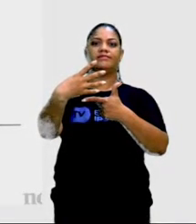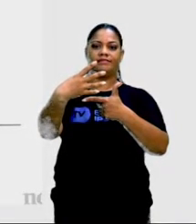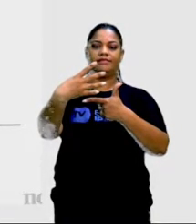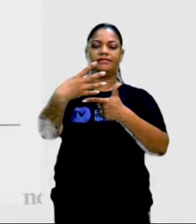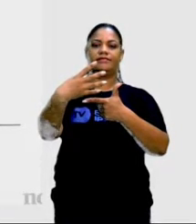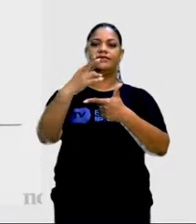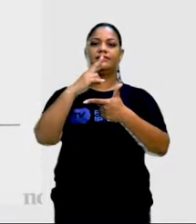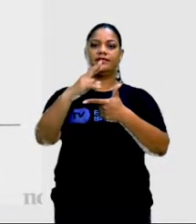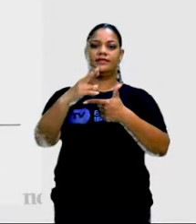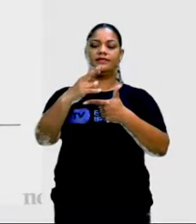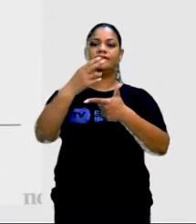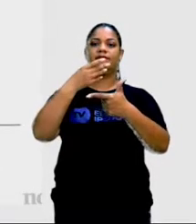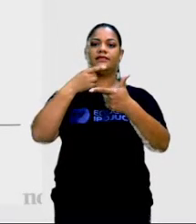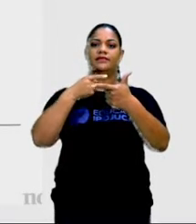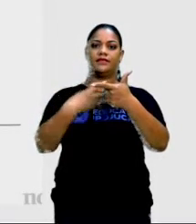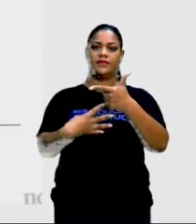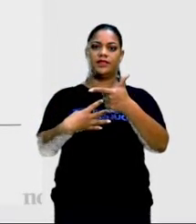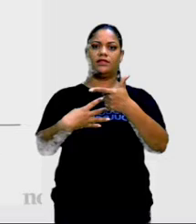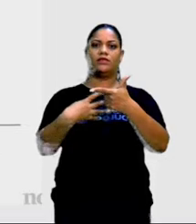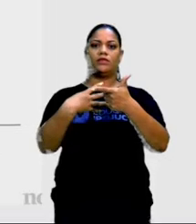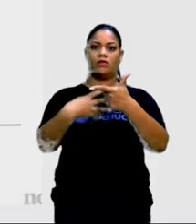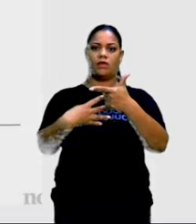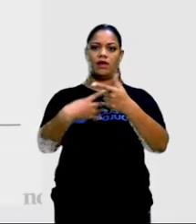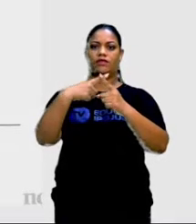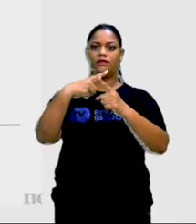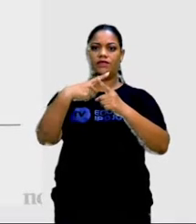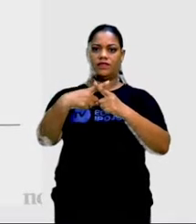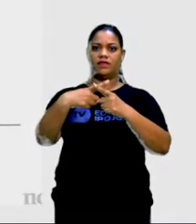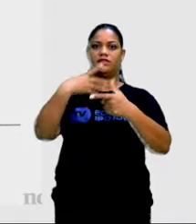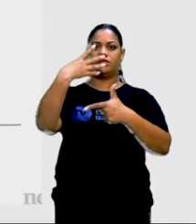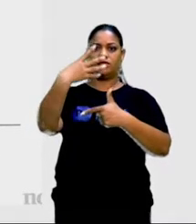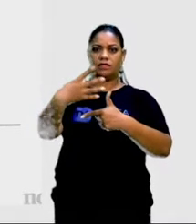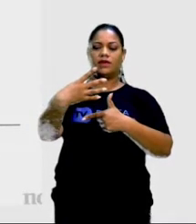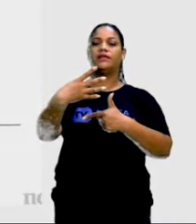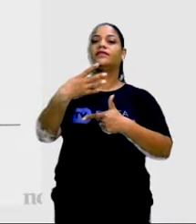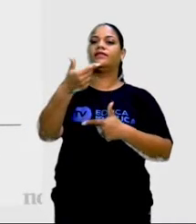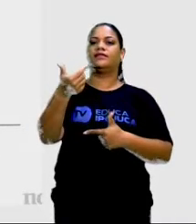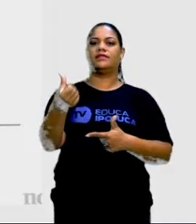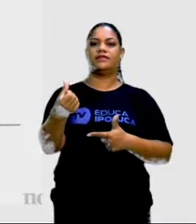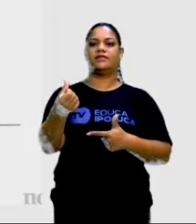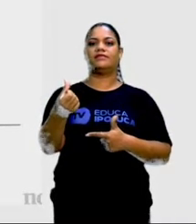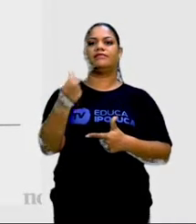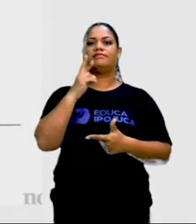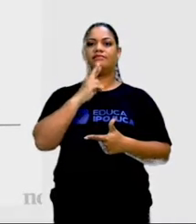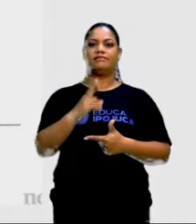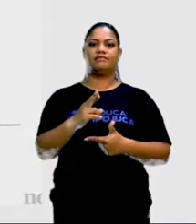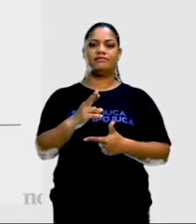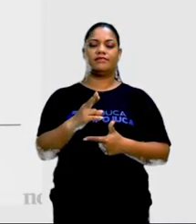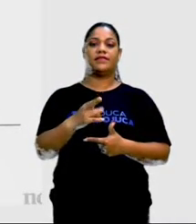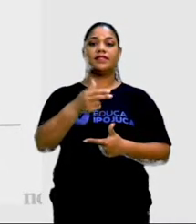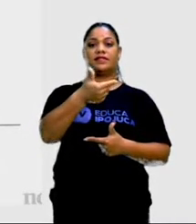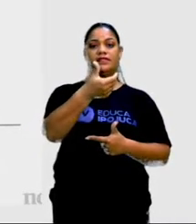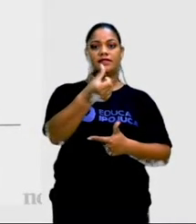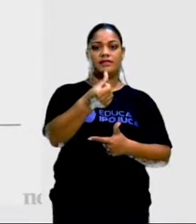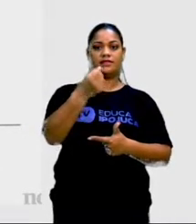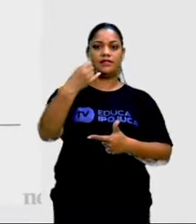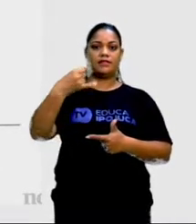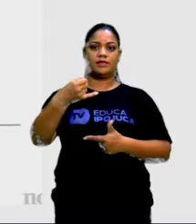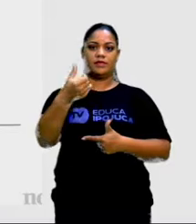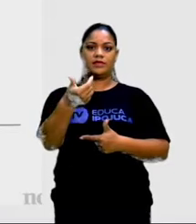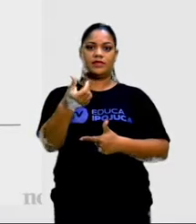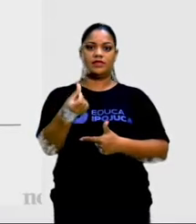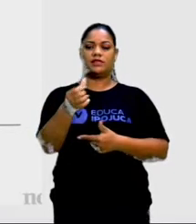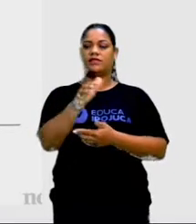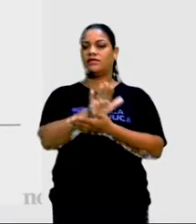maneira. 16 dividido para 4 é 4. Por quê? Porque 4 vezes 4 é 16. Quem 16 tira 16, não